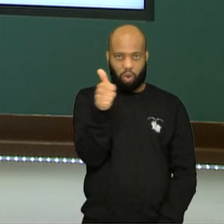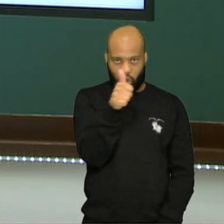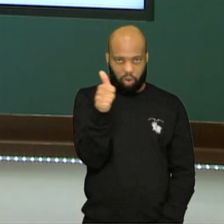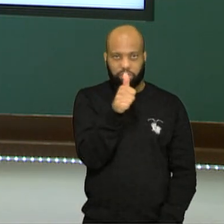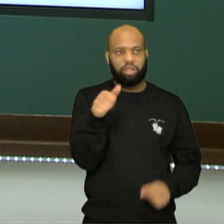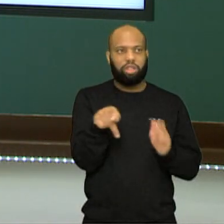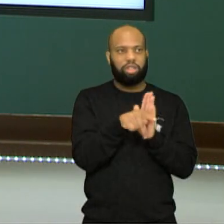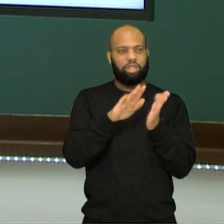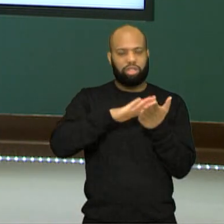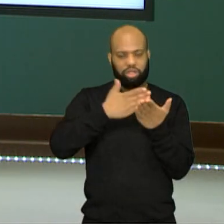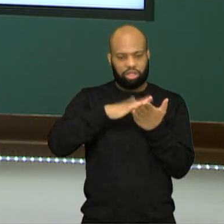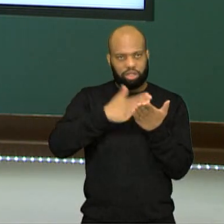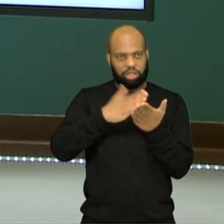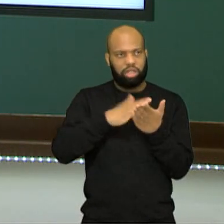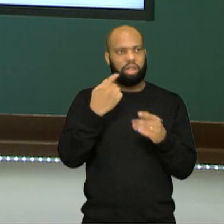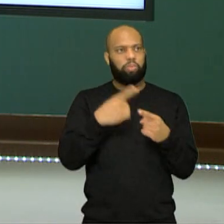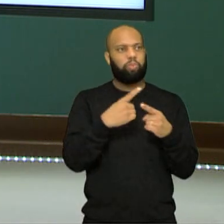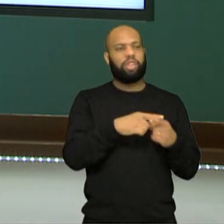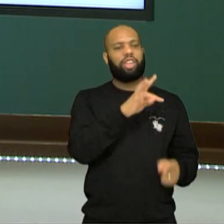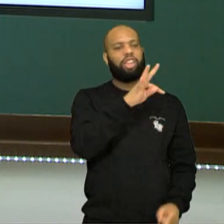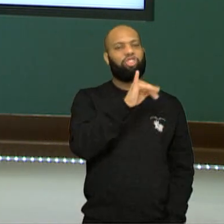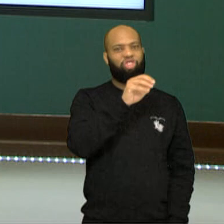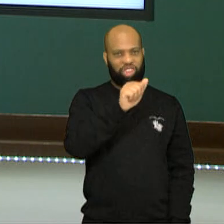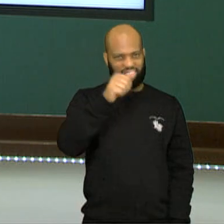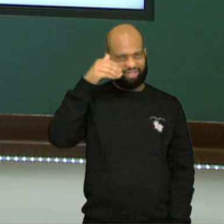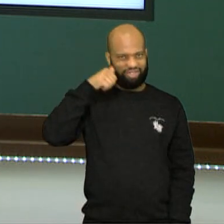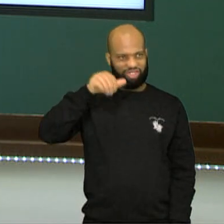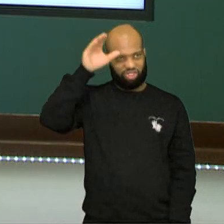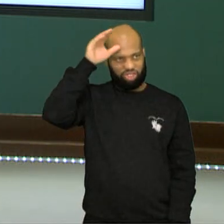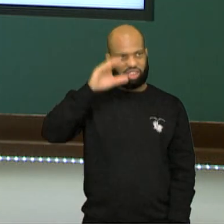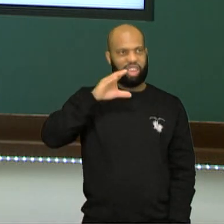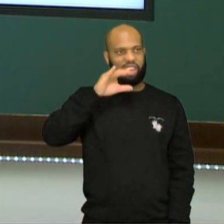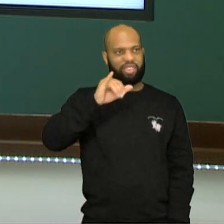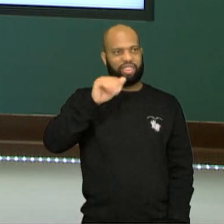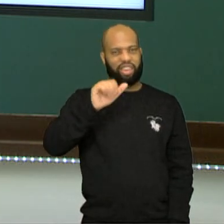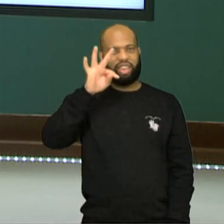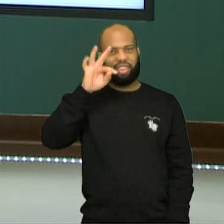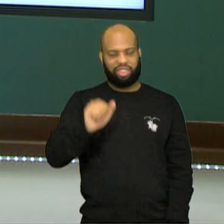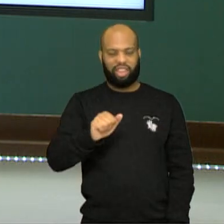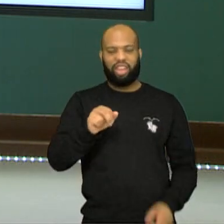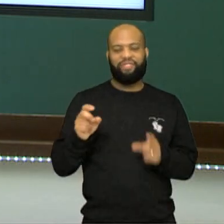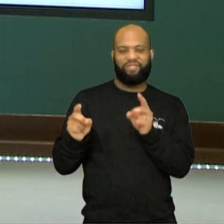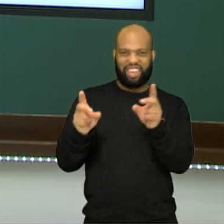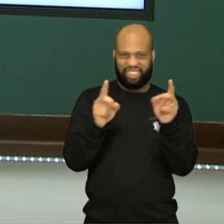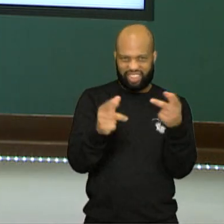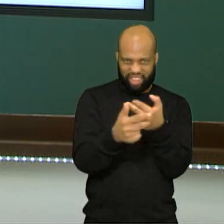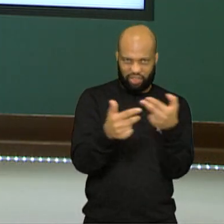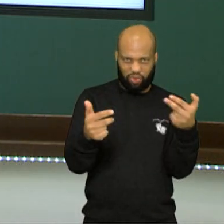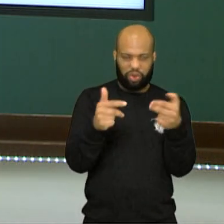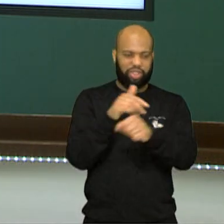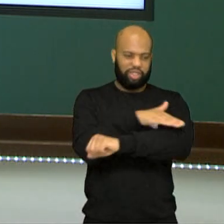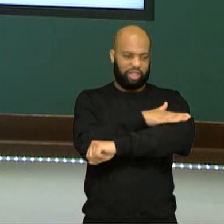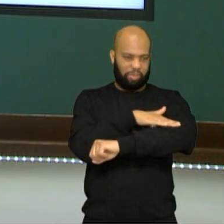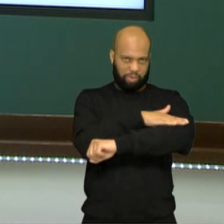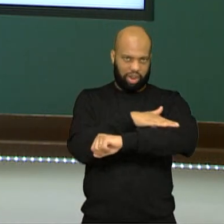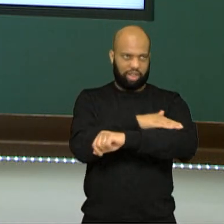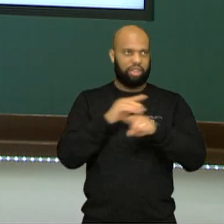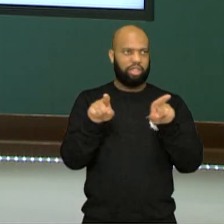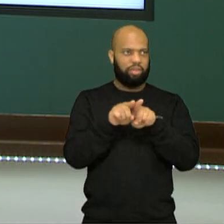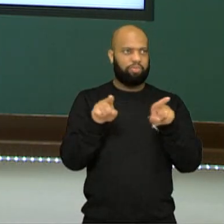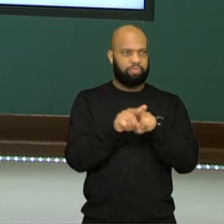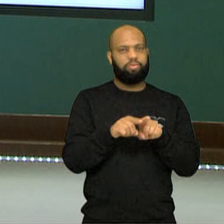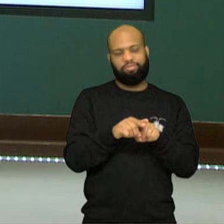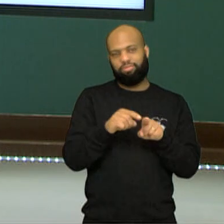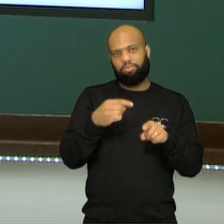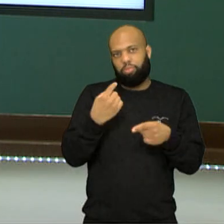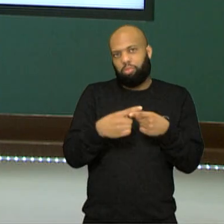era ela ia vender os seus quitutes na praça, tudo, até ela tinha uma condição um pouquinho boa, até para a